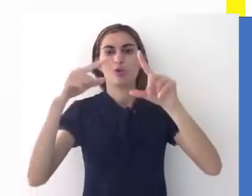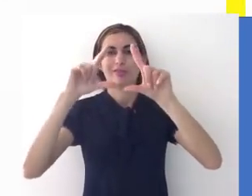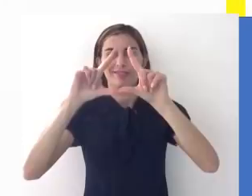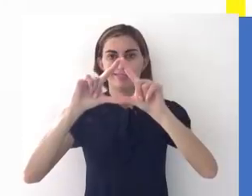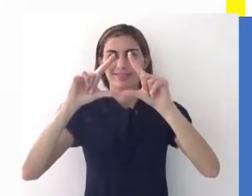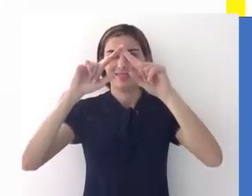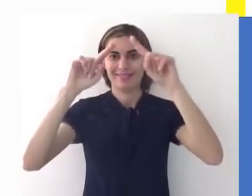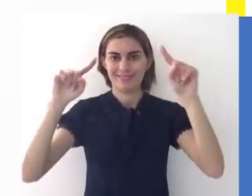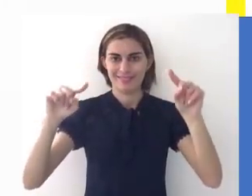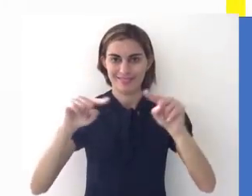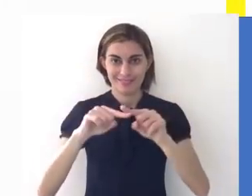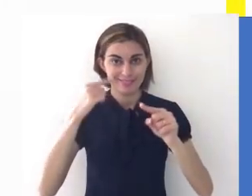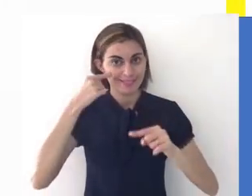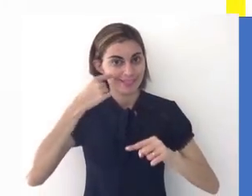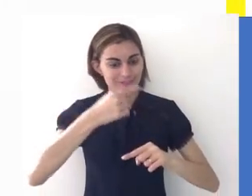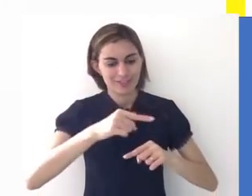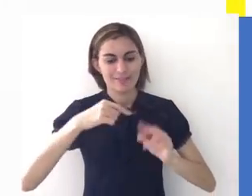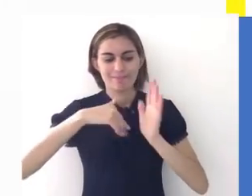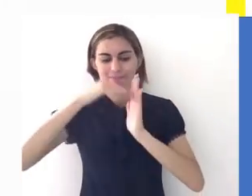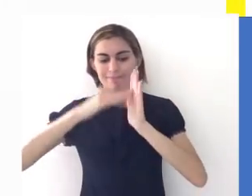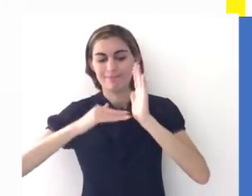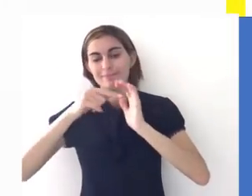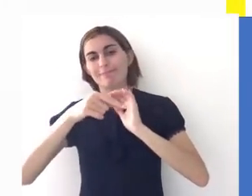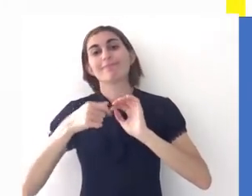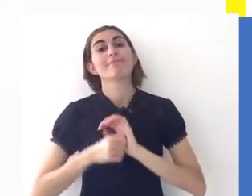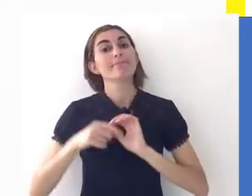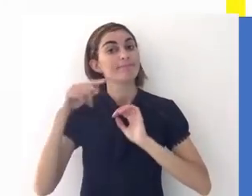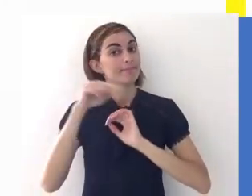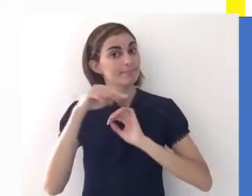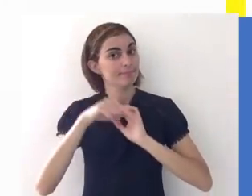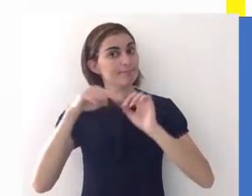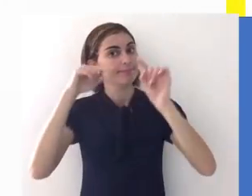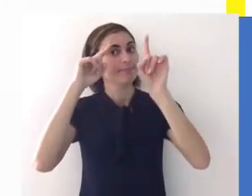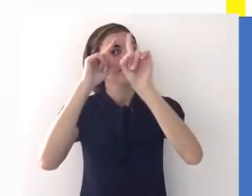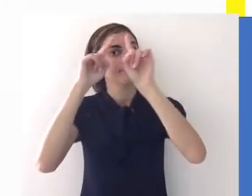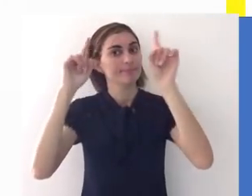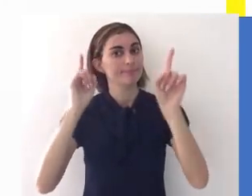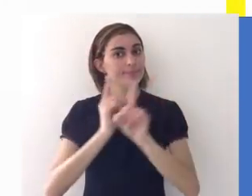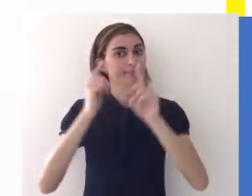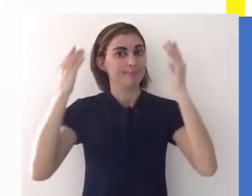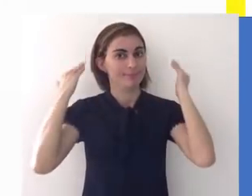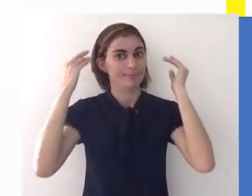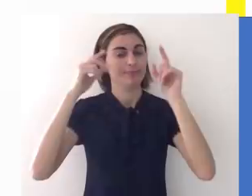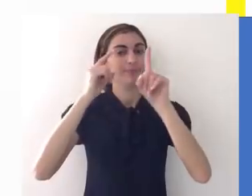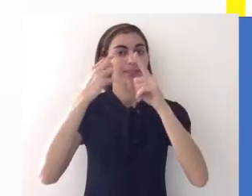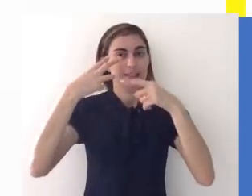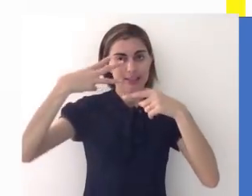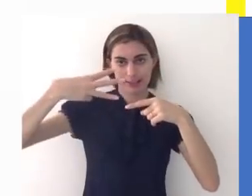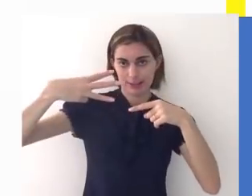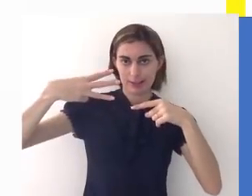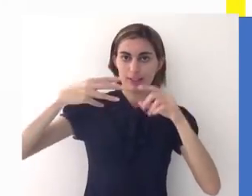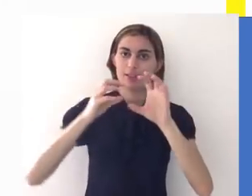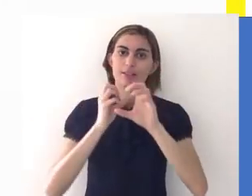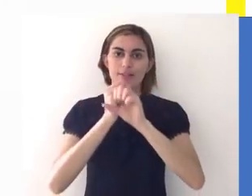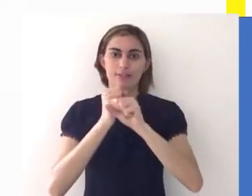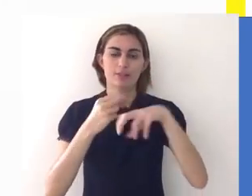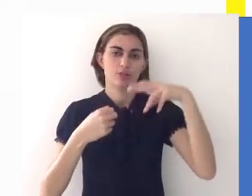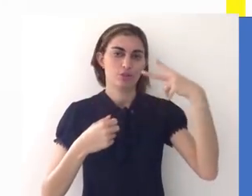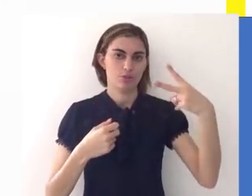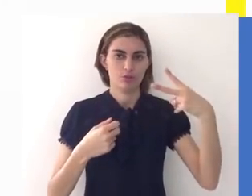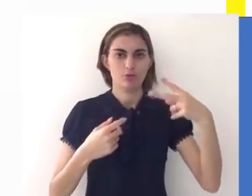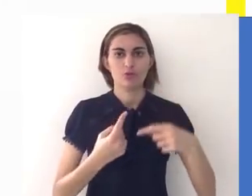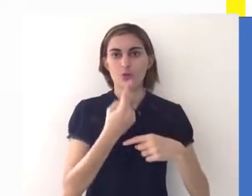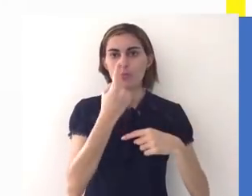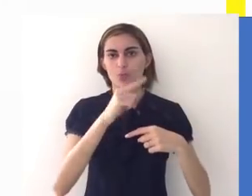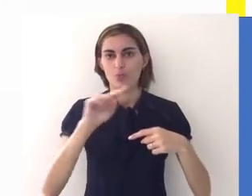gente encontrou 2 triângulos. Vê aí, acompanha a tua tela com calma. Nesse caso, a gente tem que 3 tem a